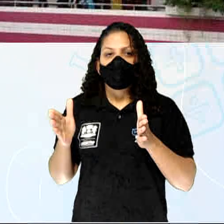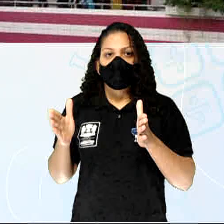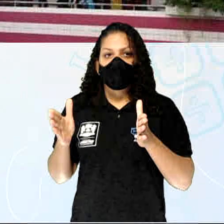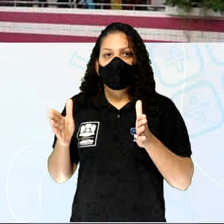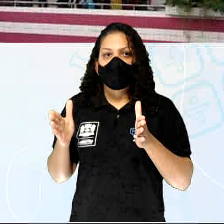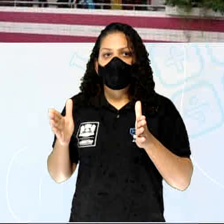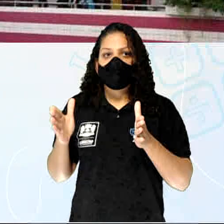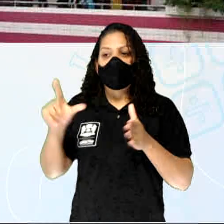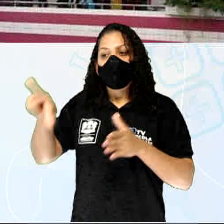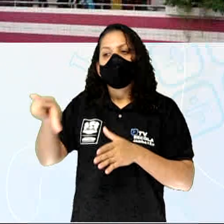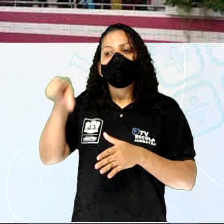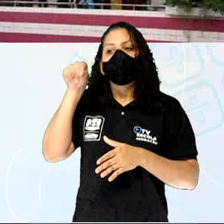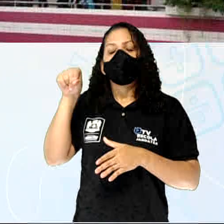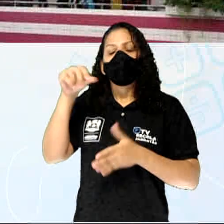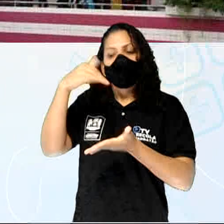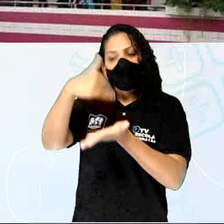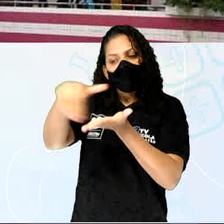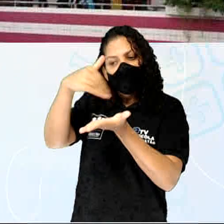indicado como